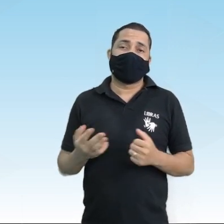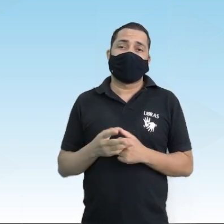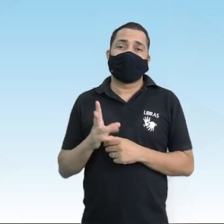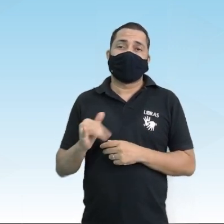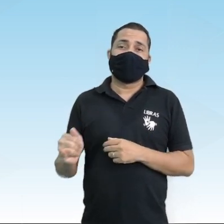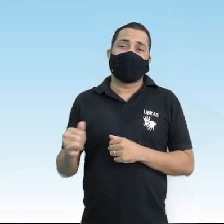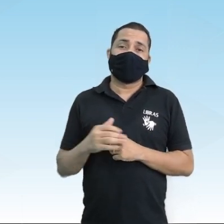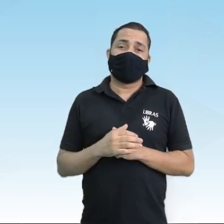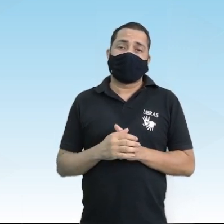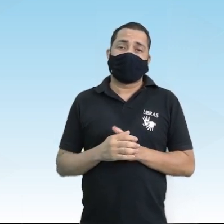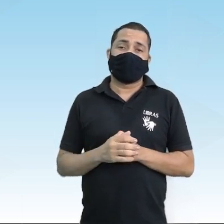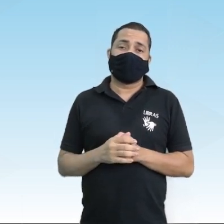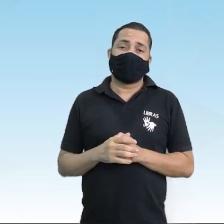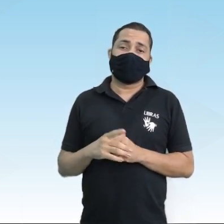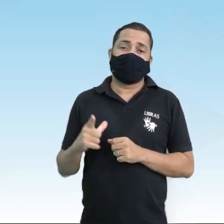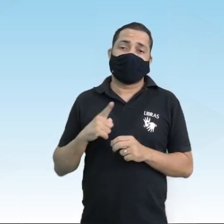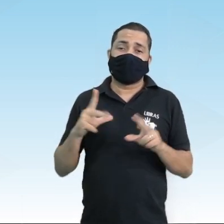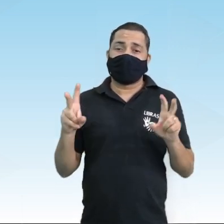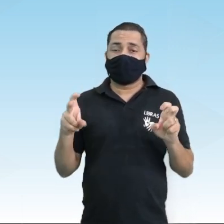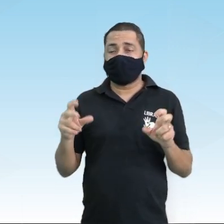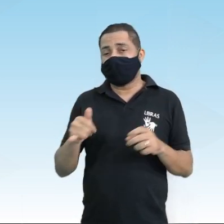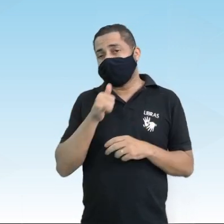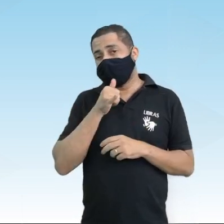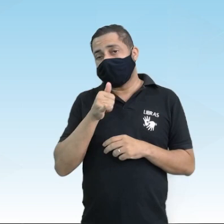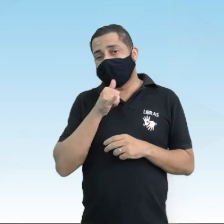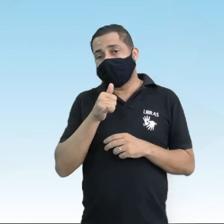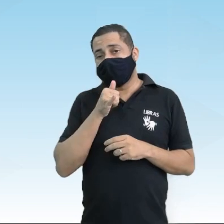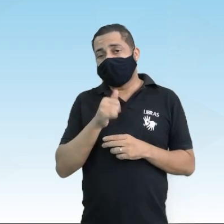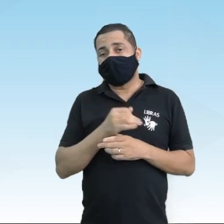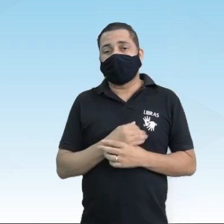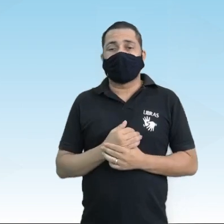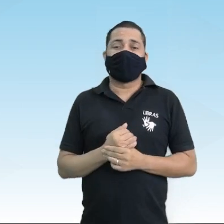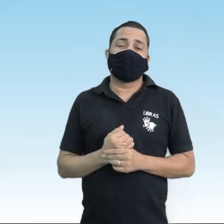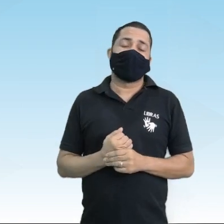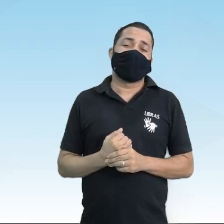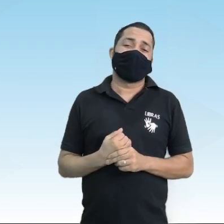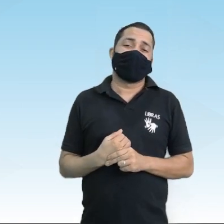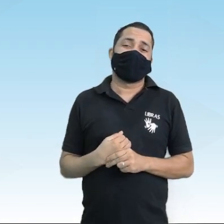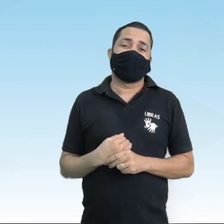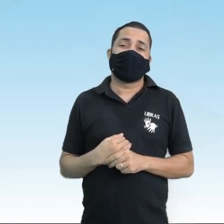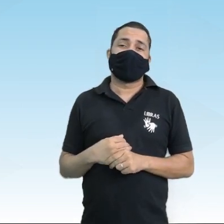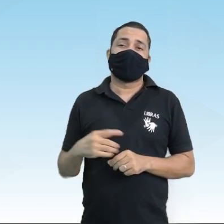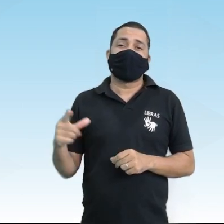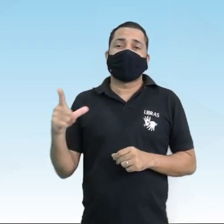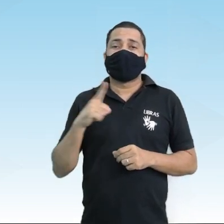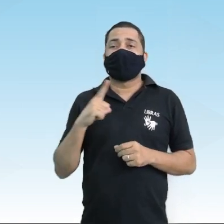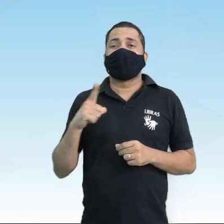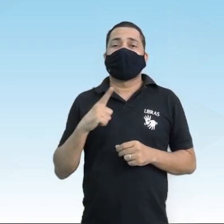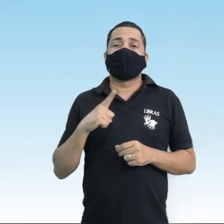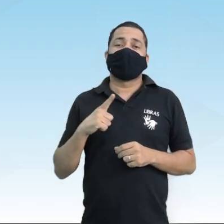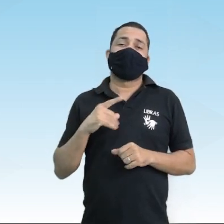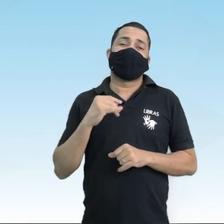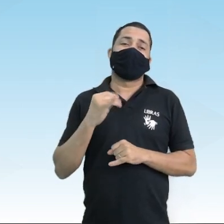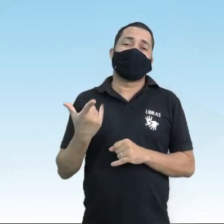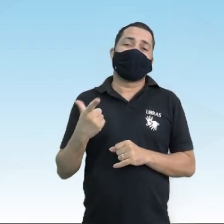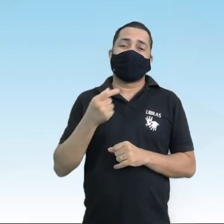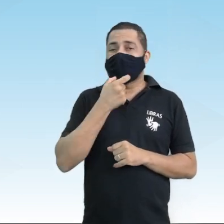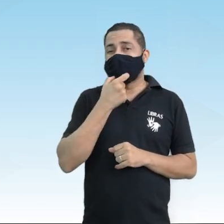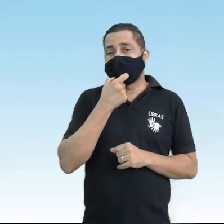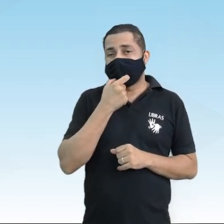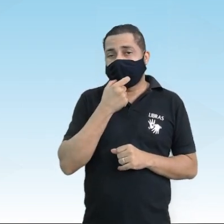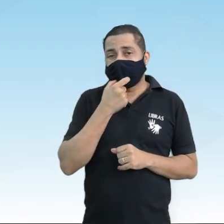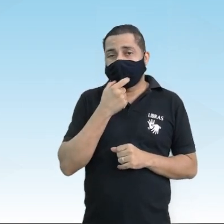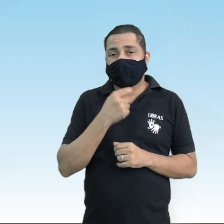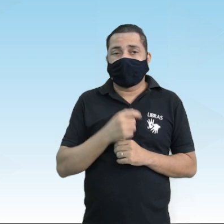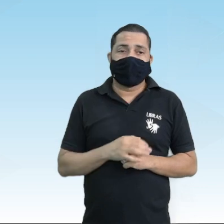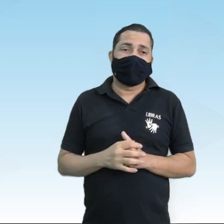vai ser a questão, por exemplo, de ir acabando com a escravidão no Brasil, apesar de a Inglaterra ter dito que era